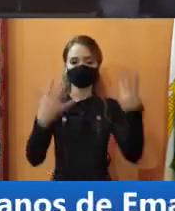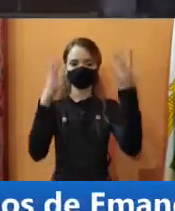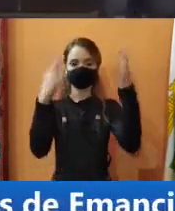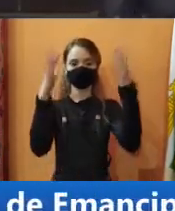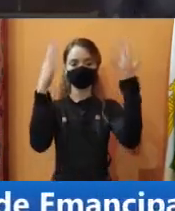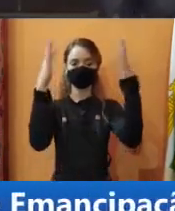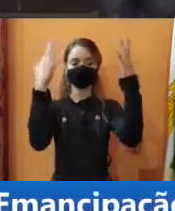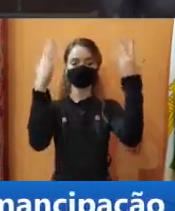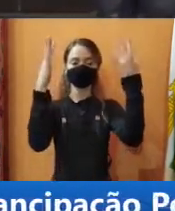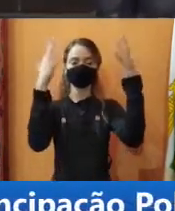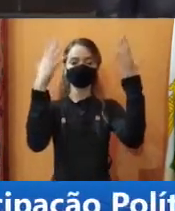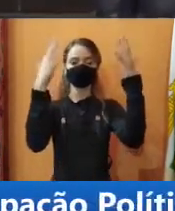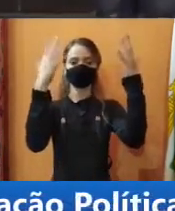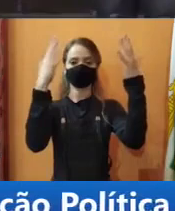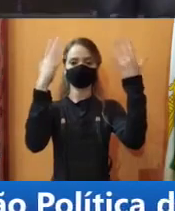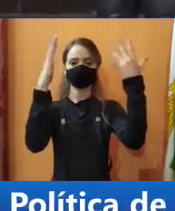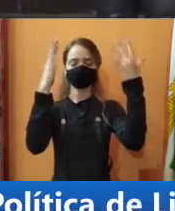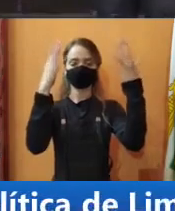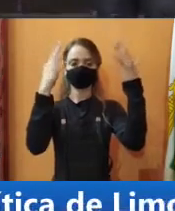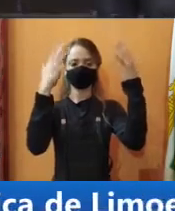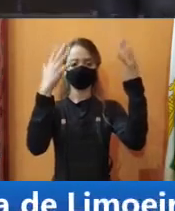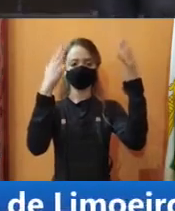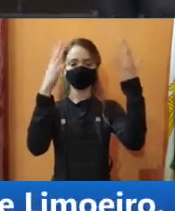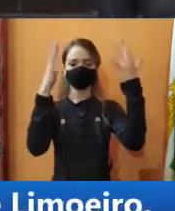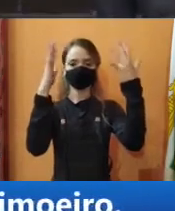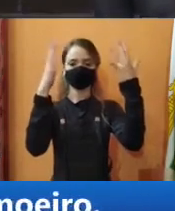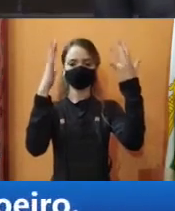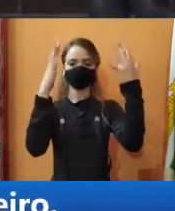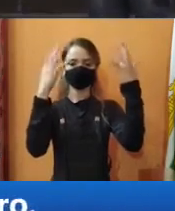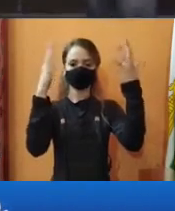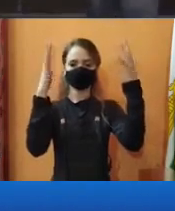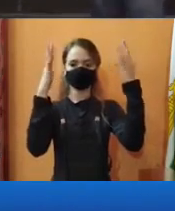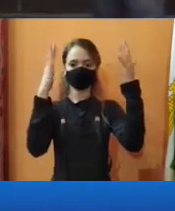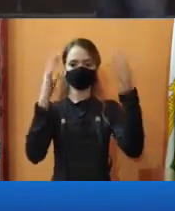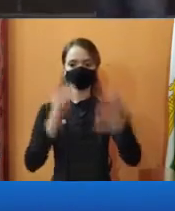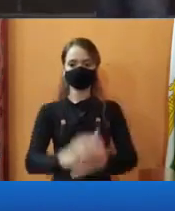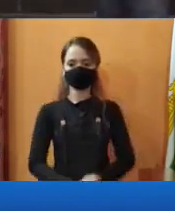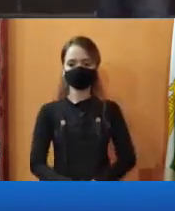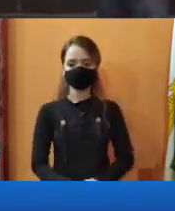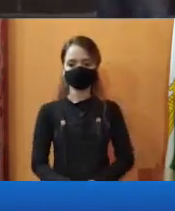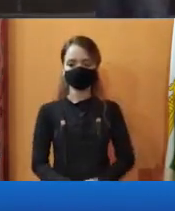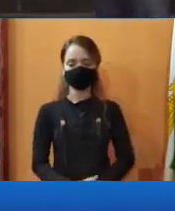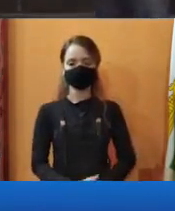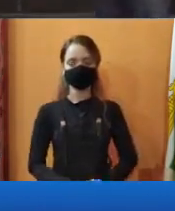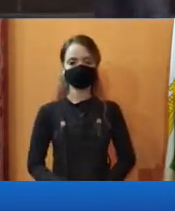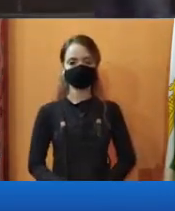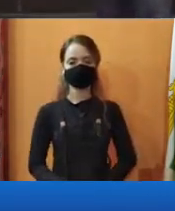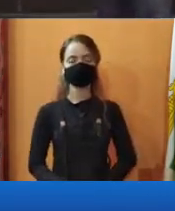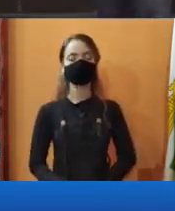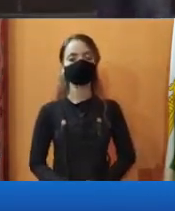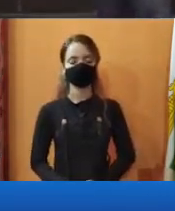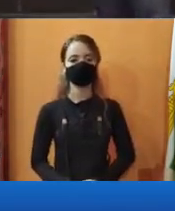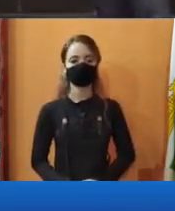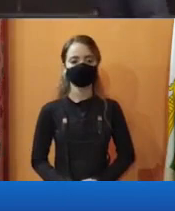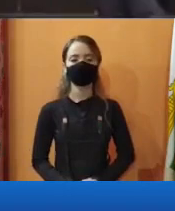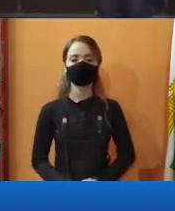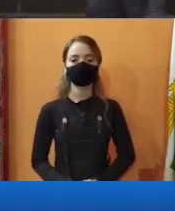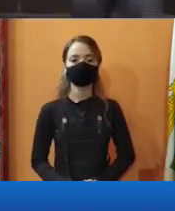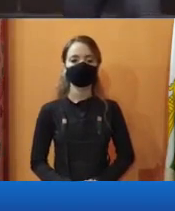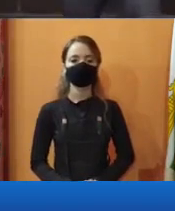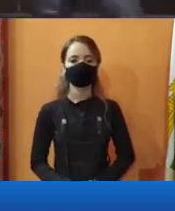Zé de Teté. Cadê o quadro de Zé? Nossa referência cultural, né? Não é, Fábio André? É Zé de